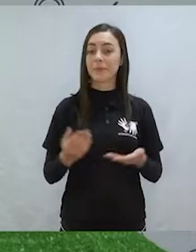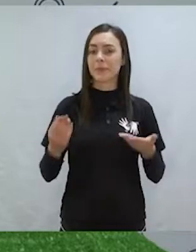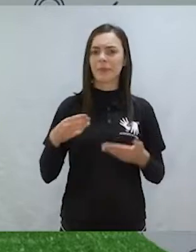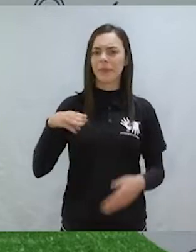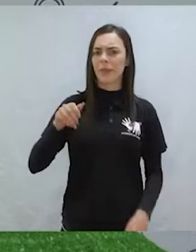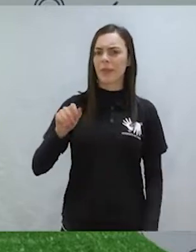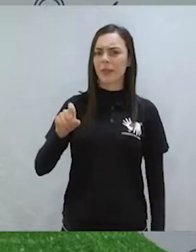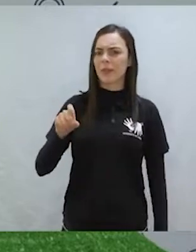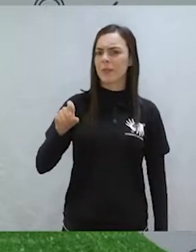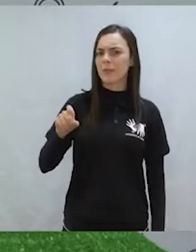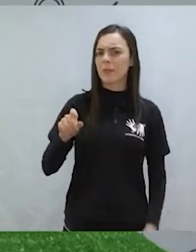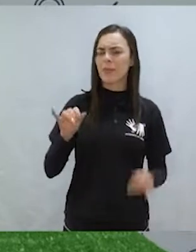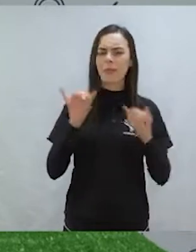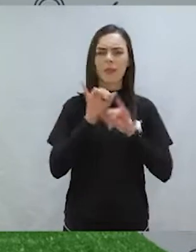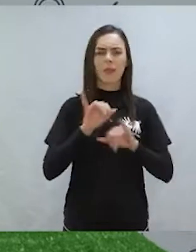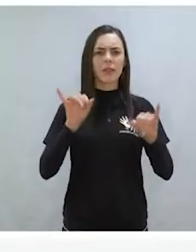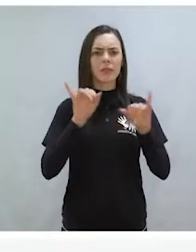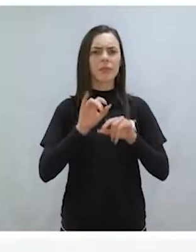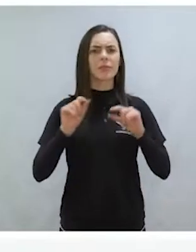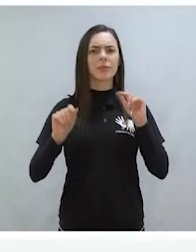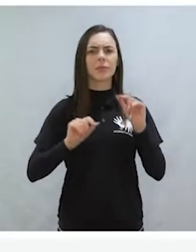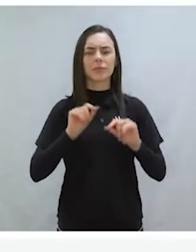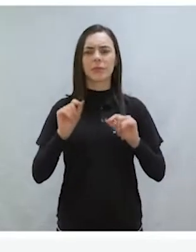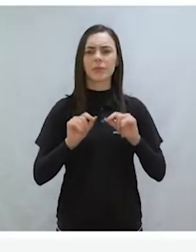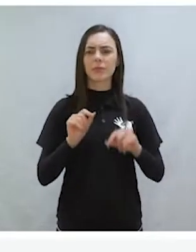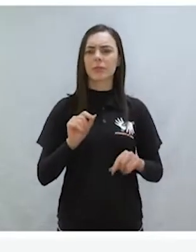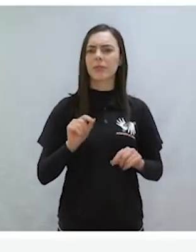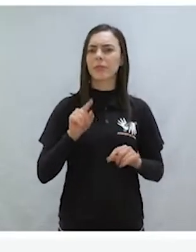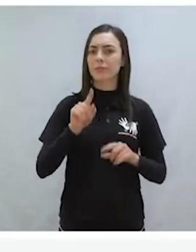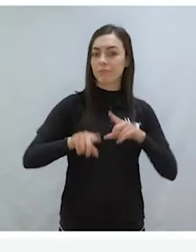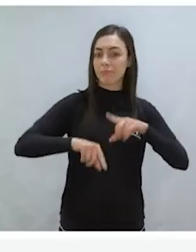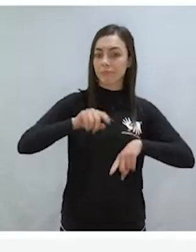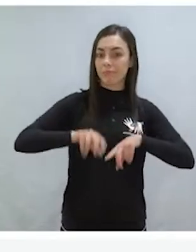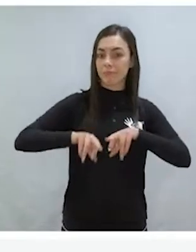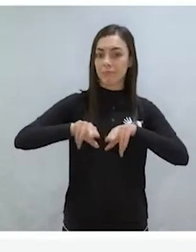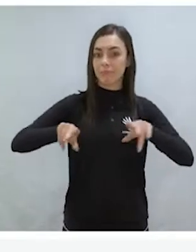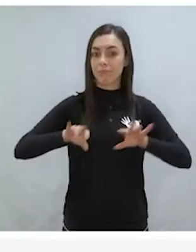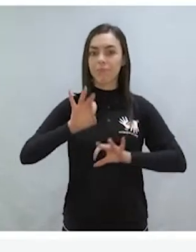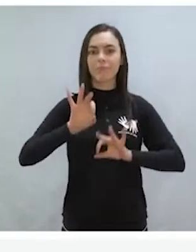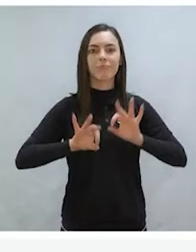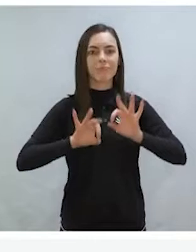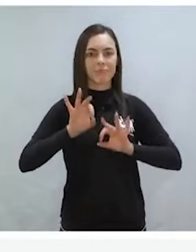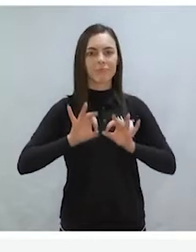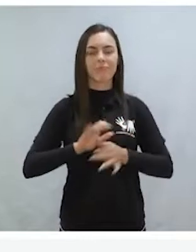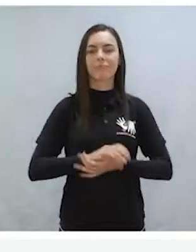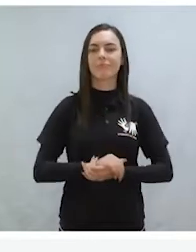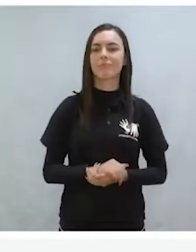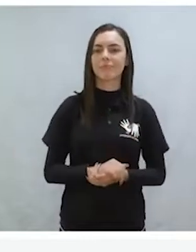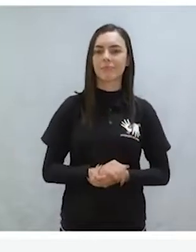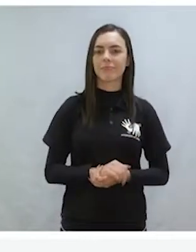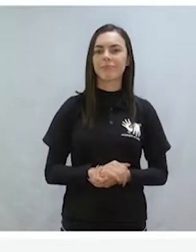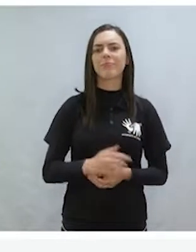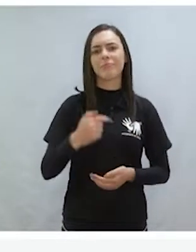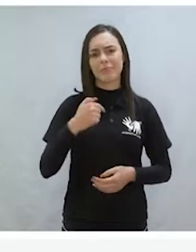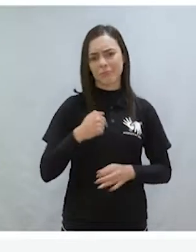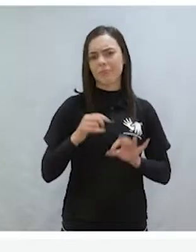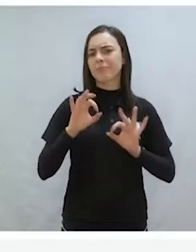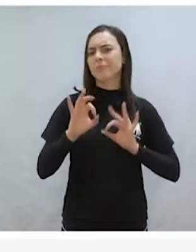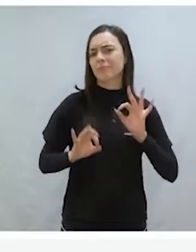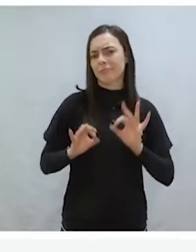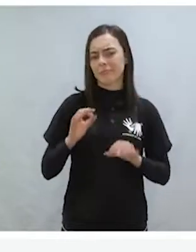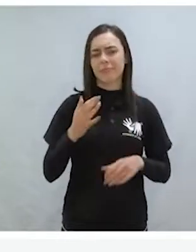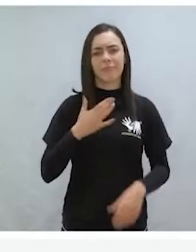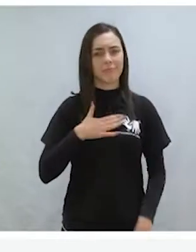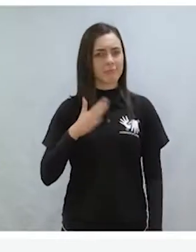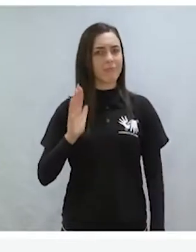já vem com a informação da importância de vocês separarem os materiais de vocês. A professora já organizou